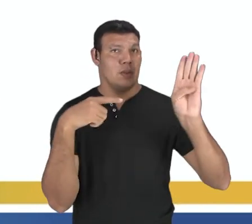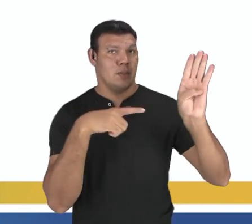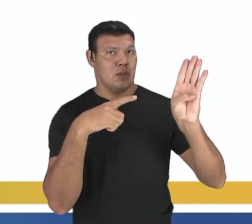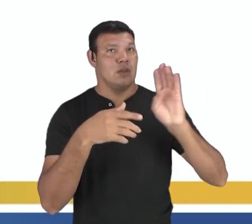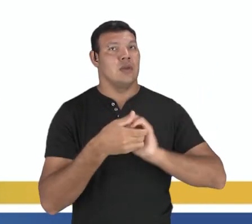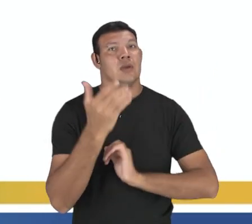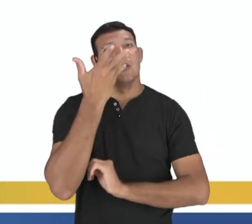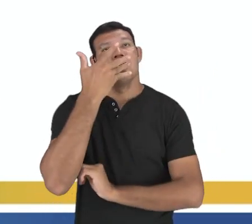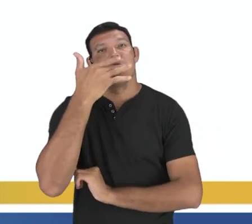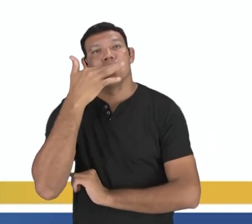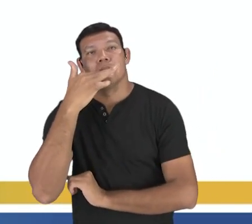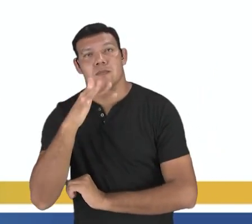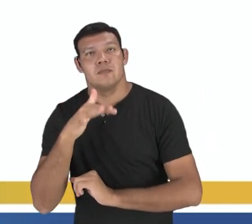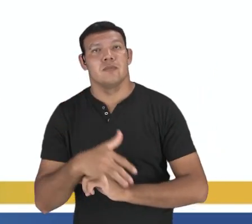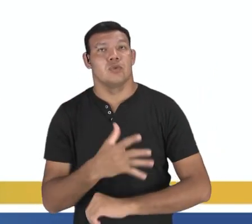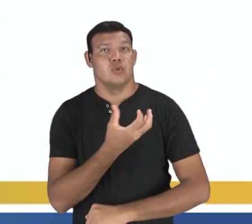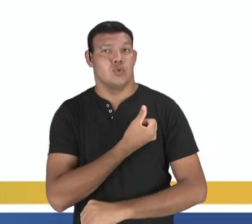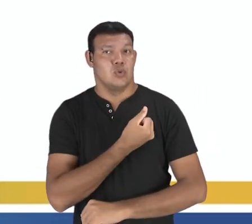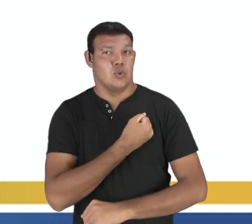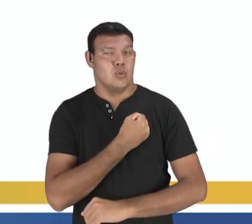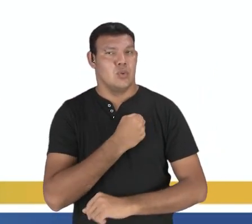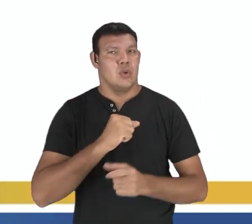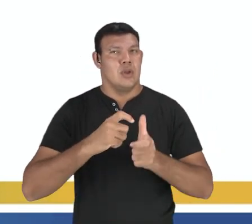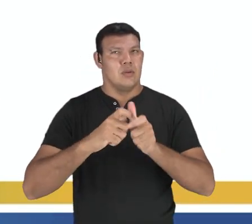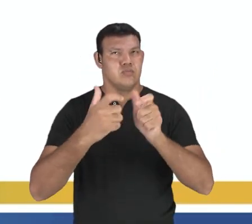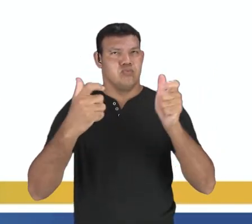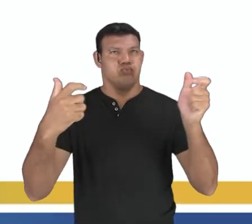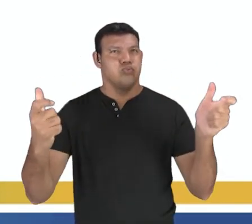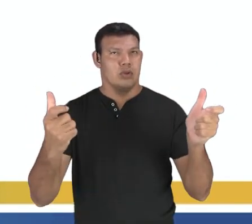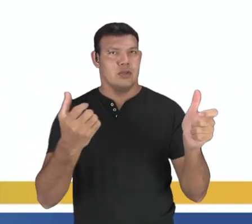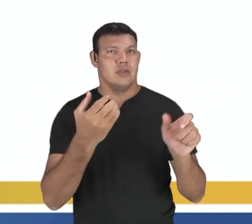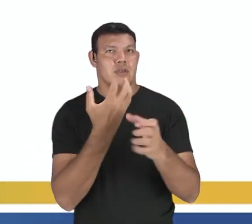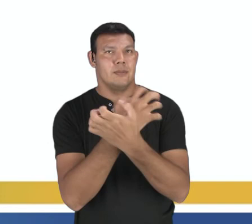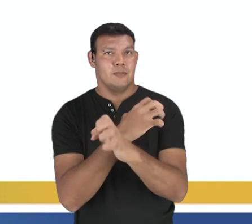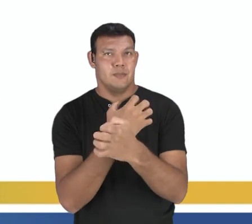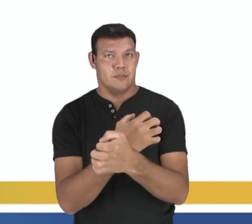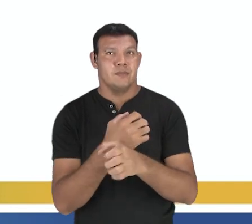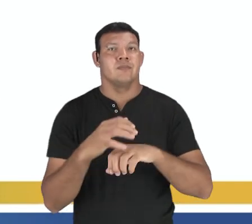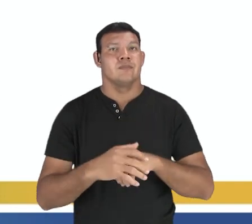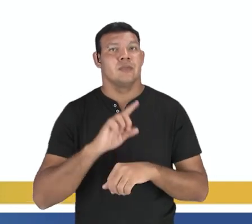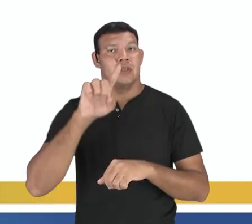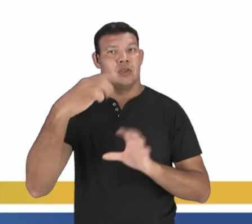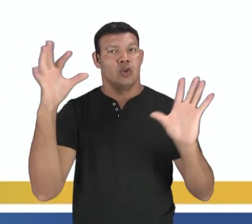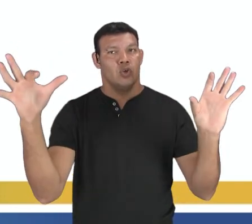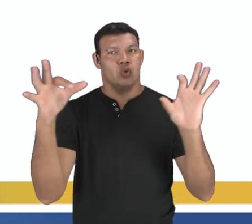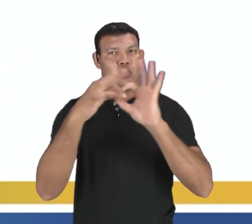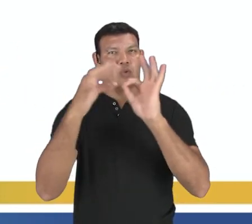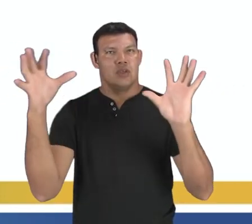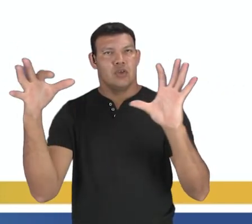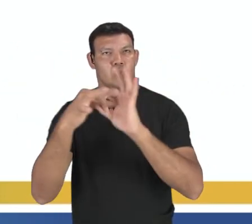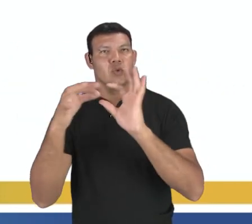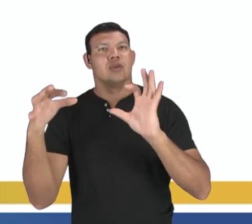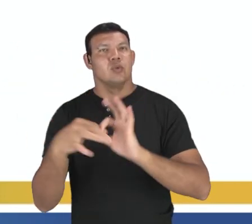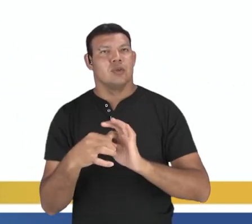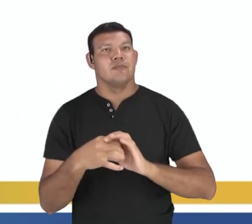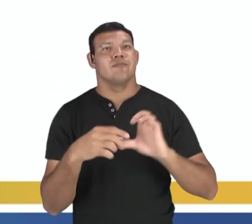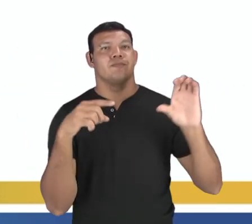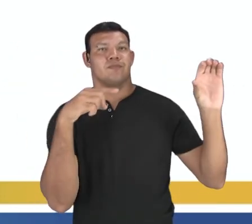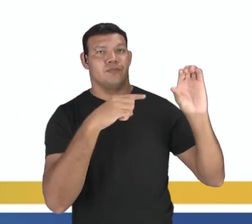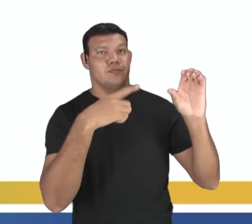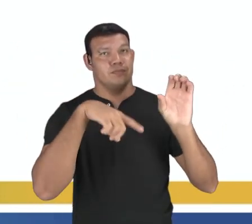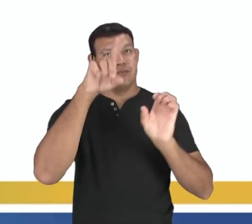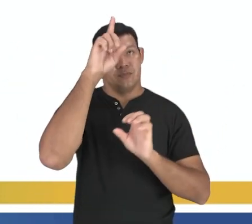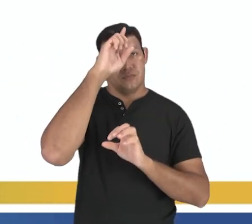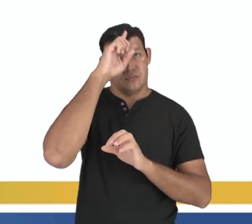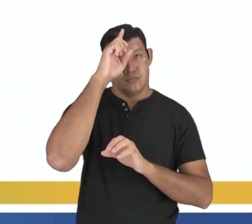que posteriormente serão absorvidos pelo corpo. Letra C. No adulto, observa-se um número menor de ossos, pois à medida que